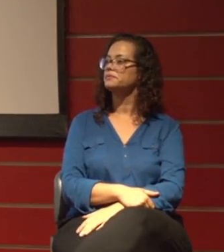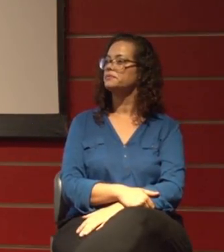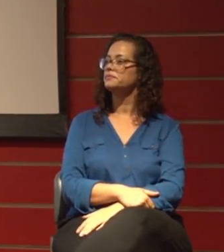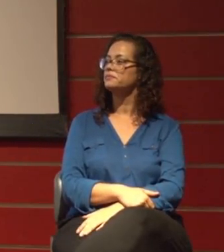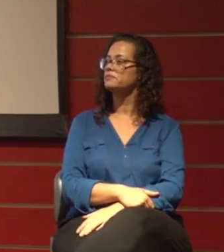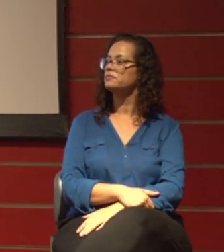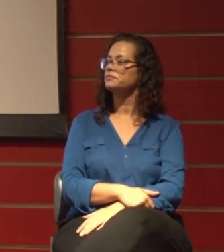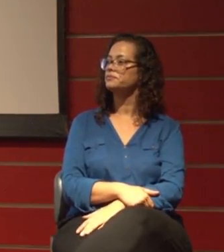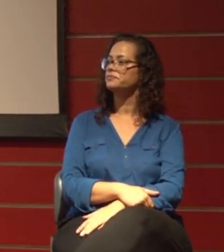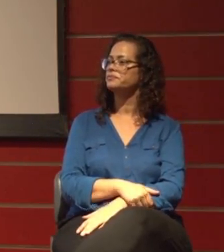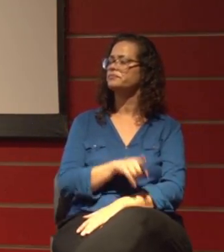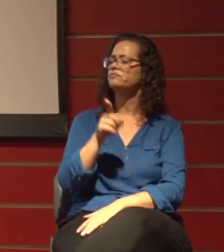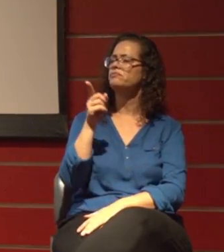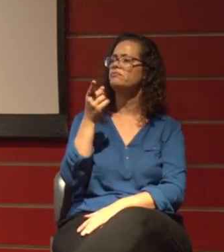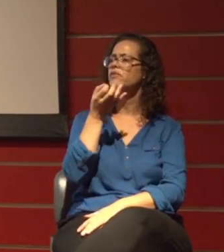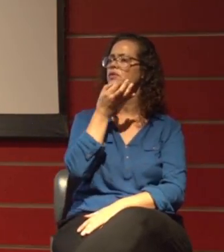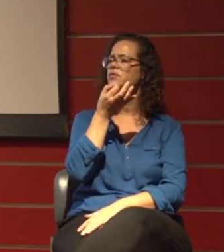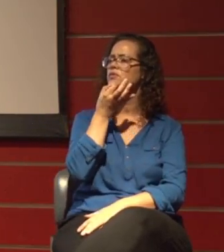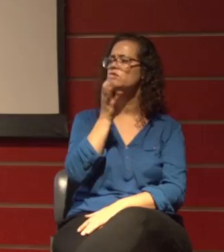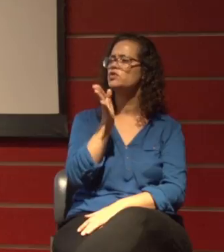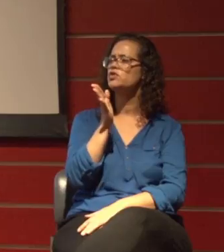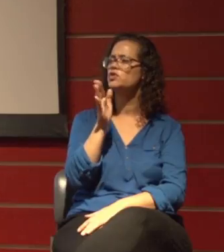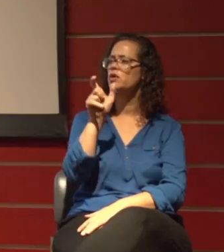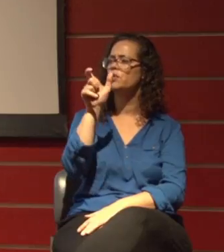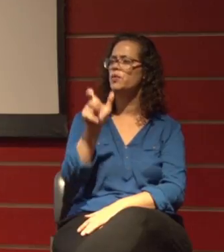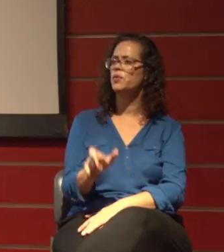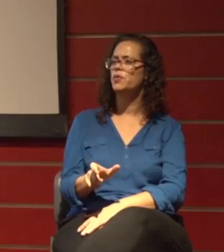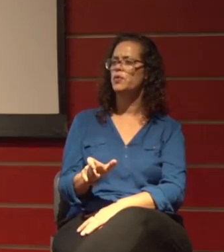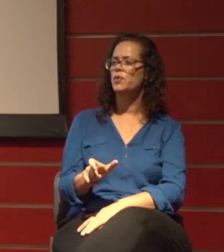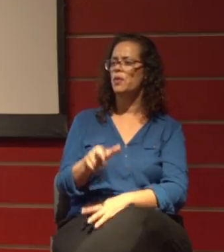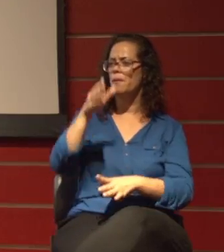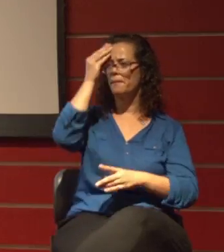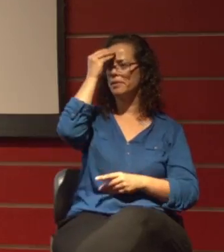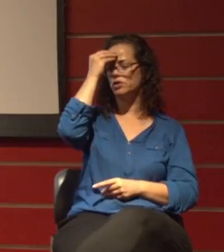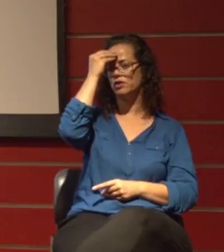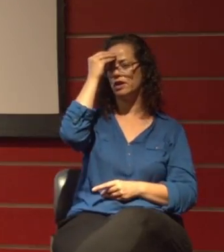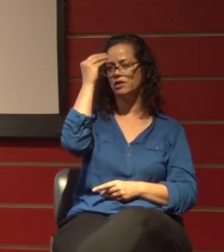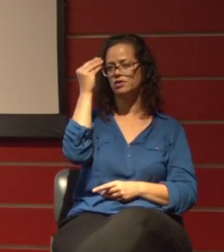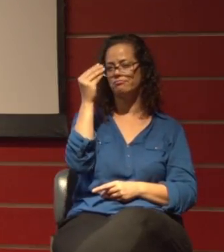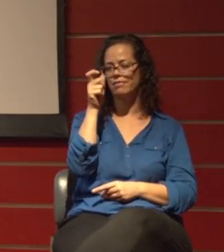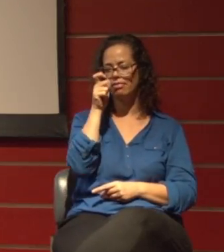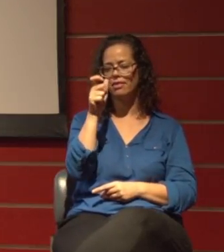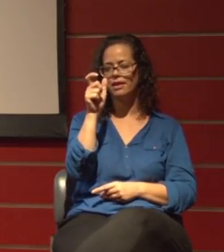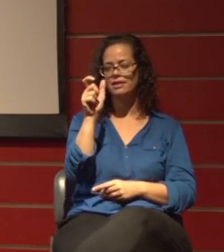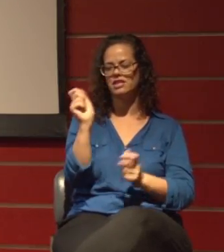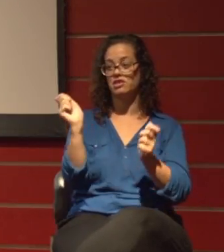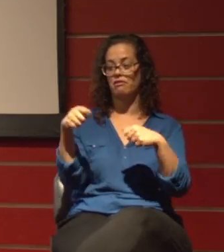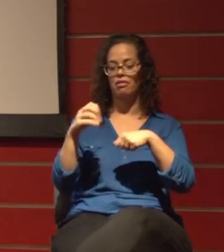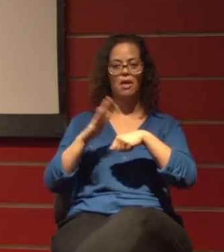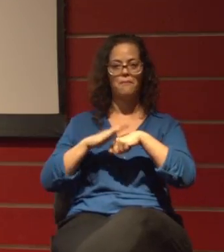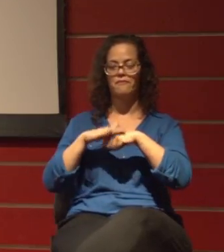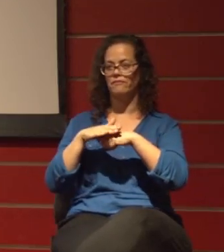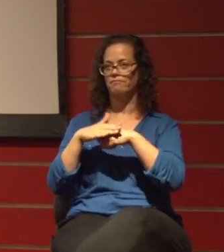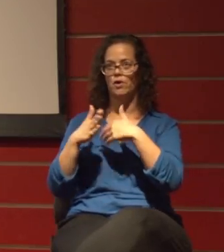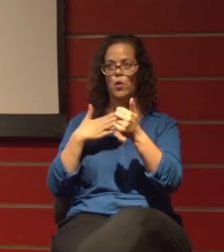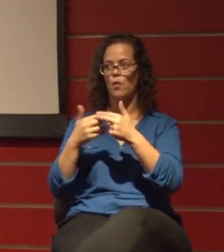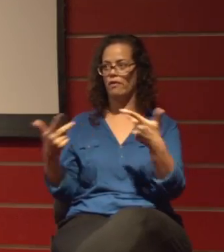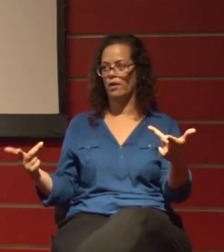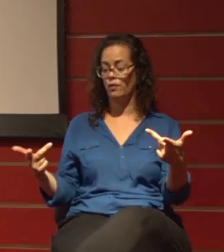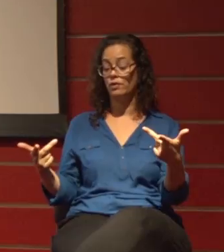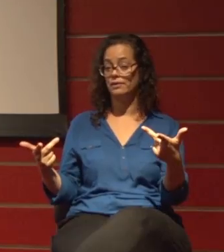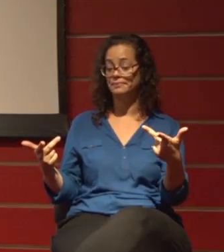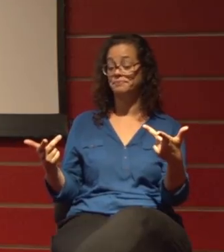tinha comentado você falou que um personagem interessante é um personagem capaz de tudo aí eu queria saber como